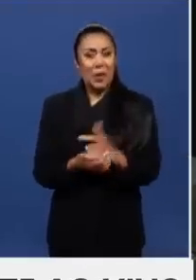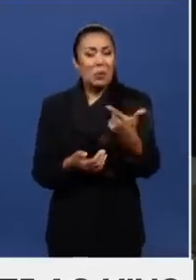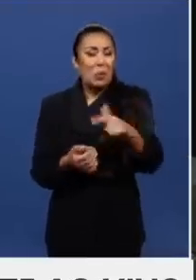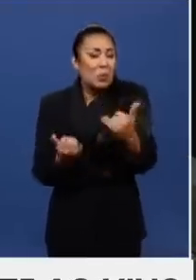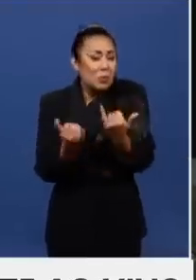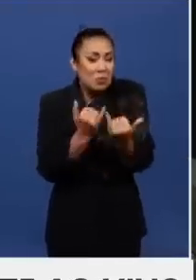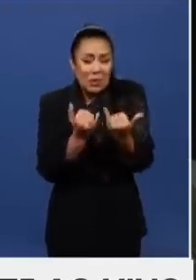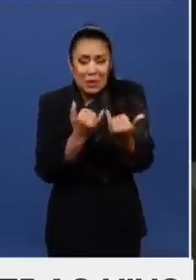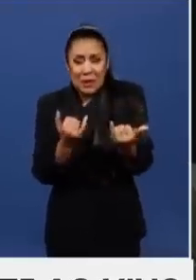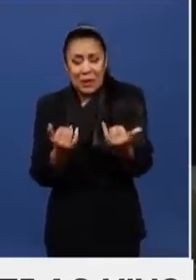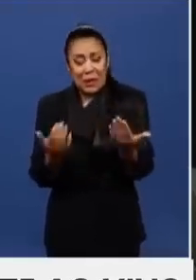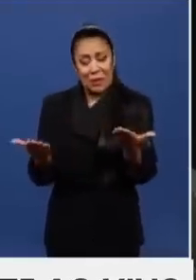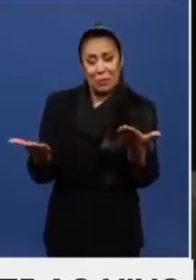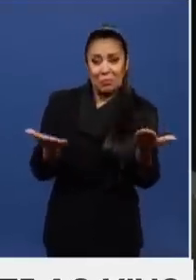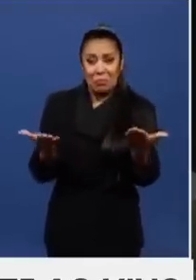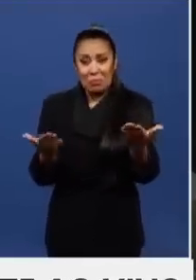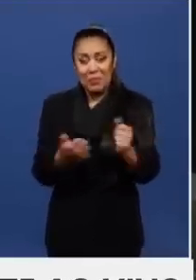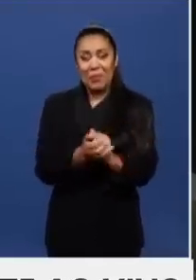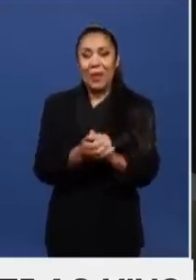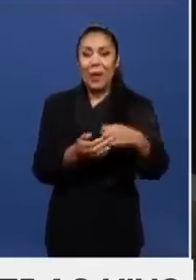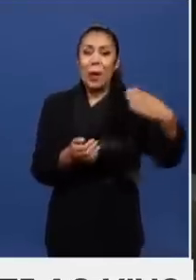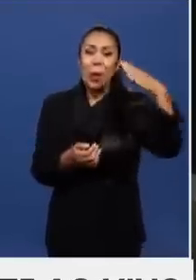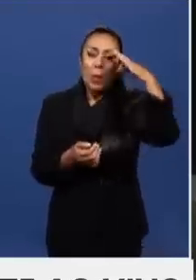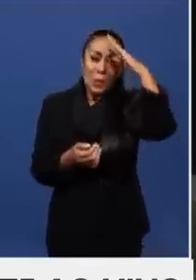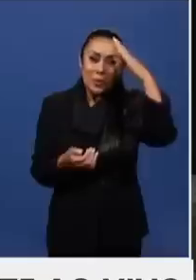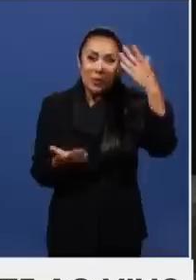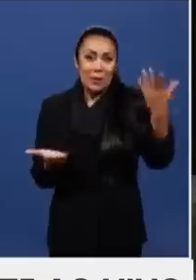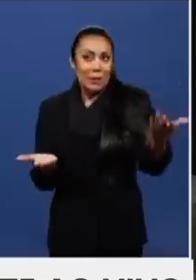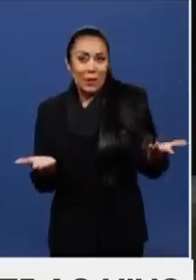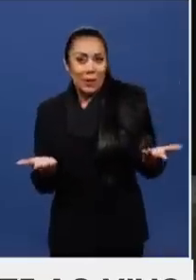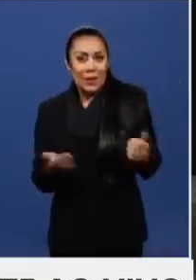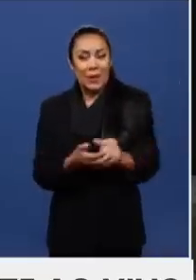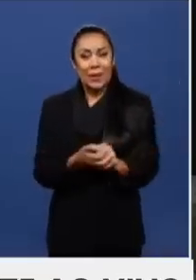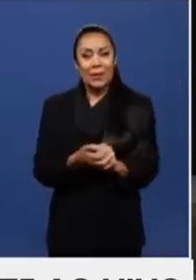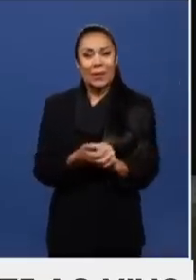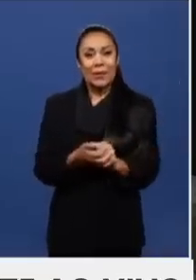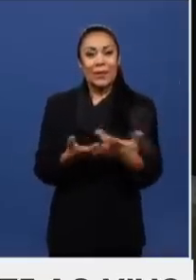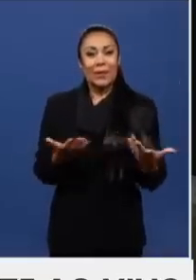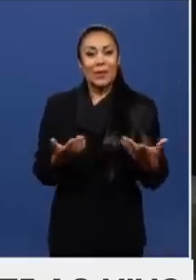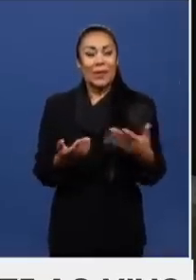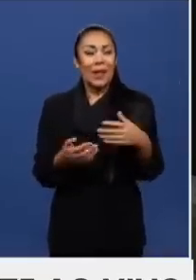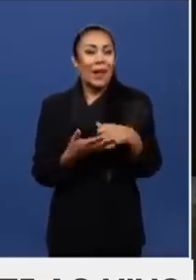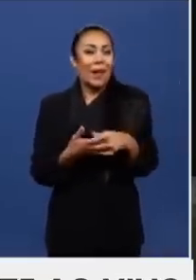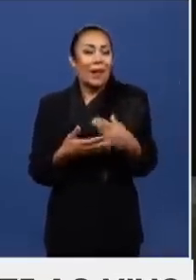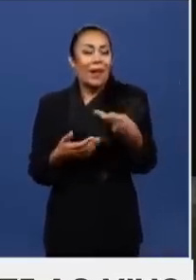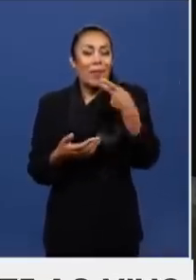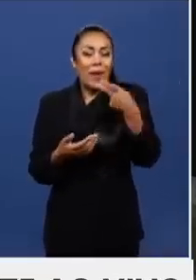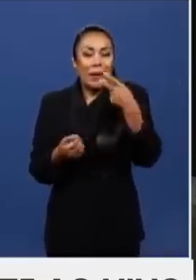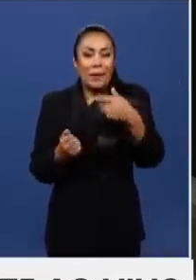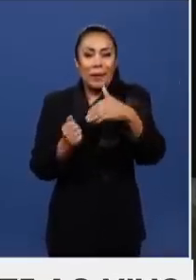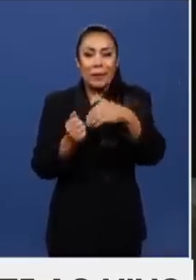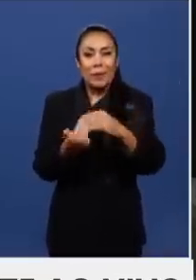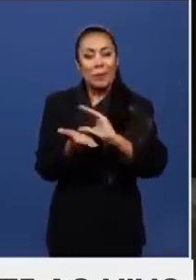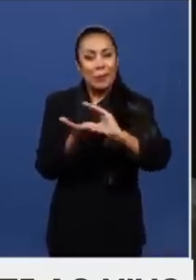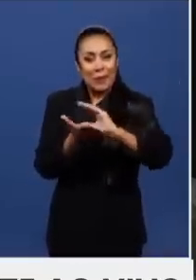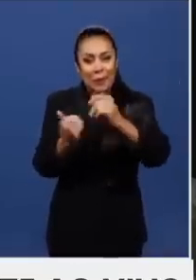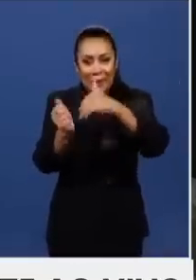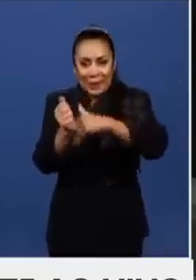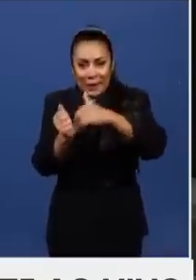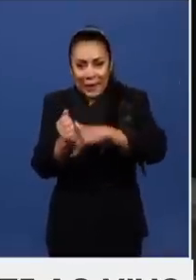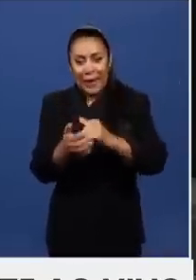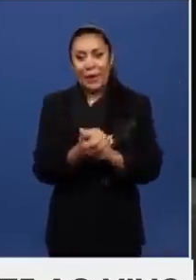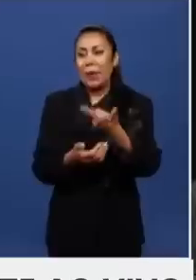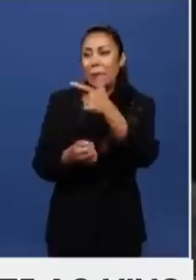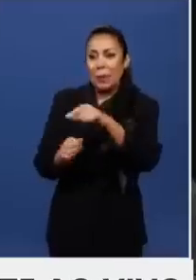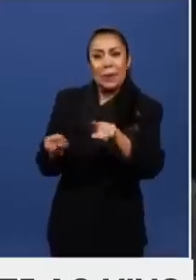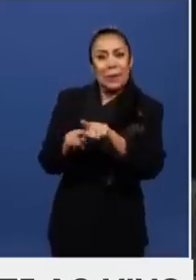parecido, meio dividido, né? Sim. E com o Bolsonaro... dando aquela enrolada básica que ele dá na questão do orçamento secreto, né? Porque o deputado do PT também votou,